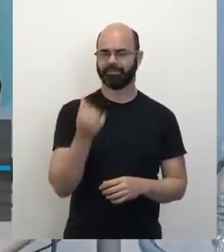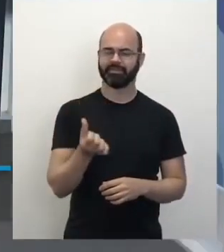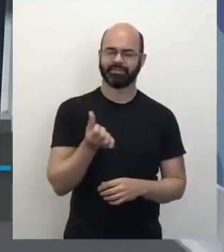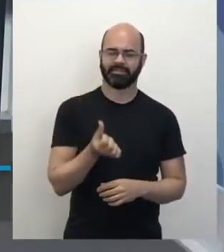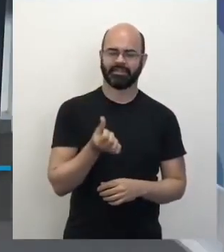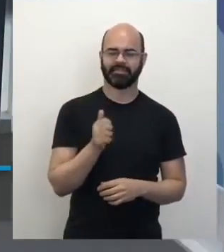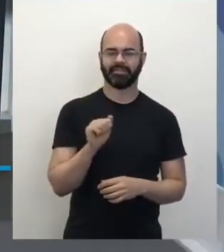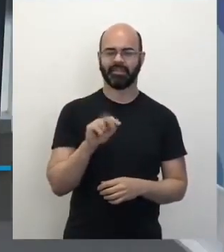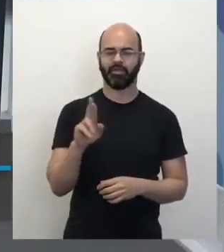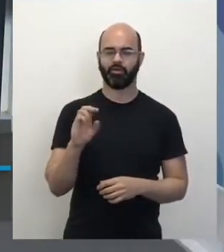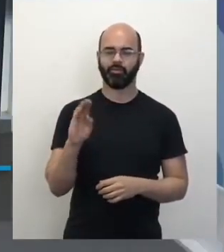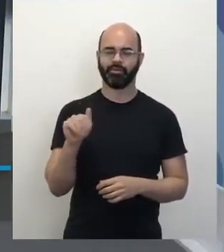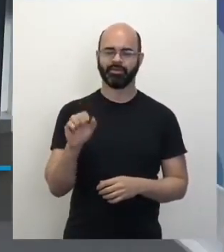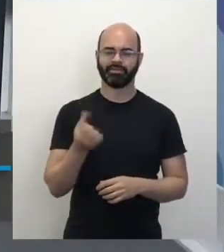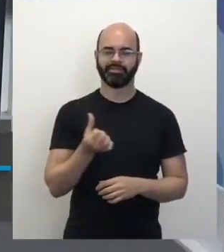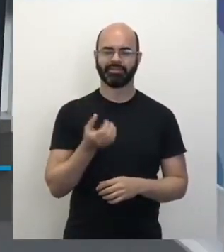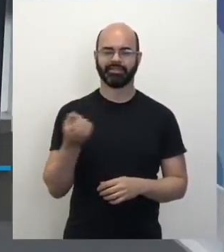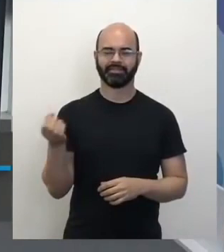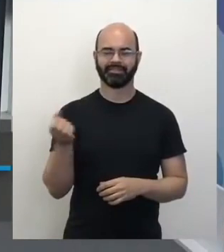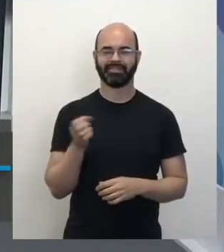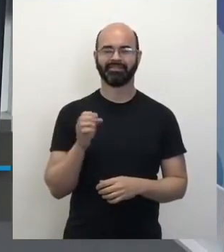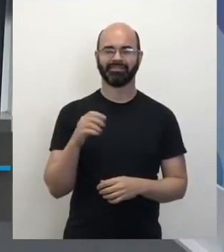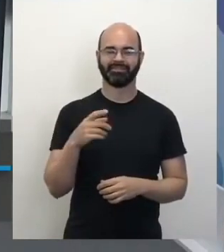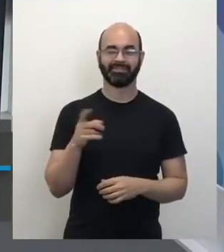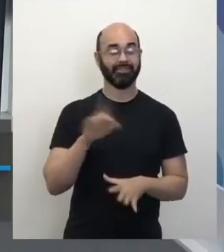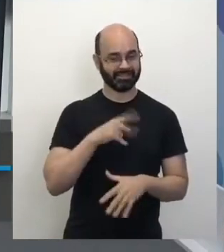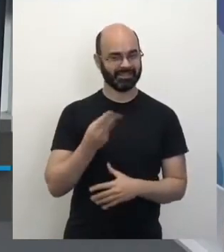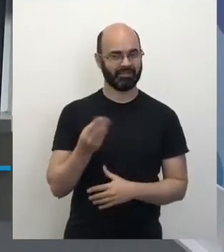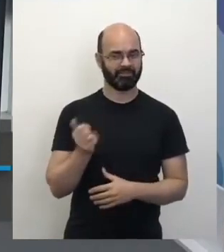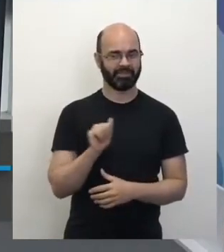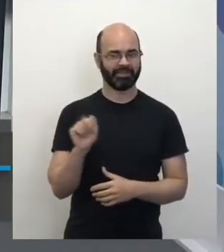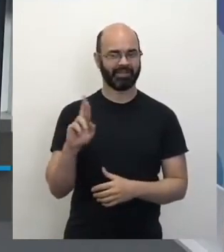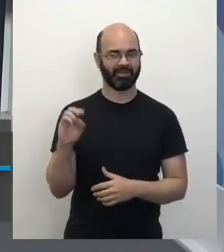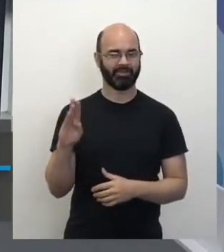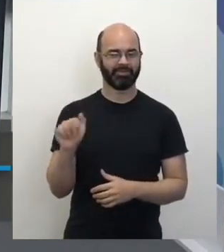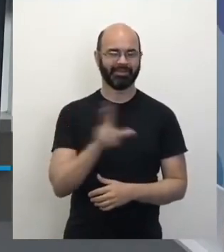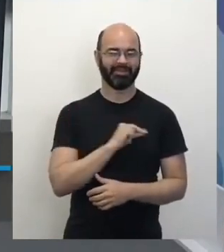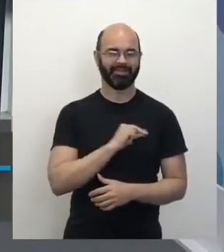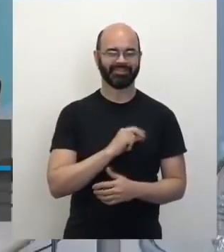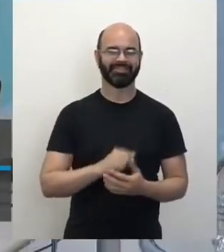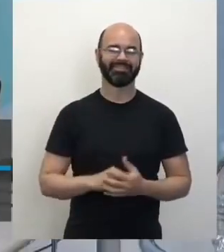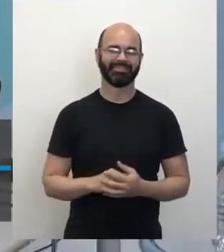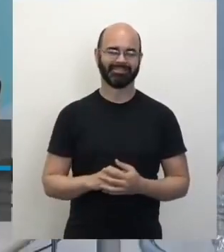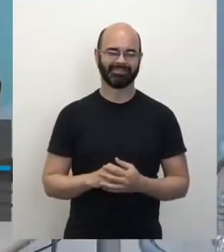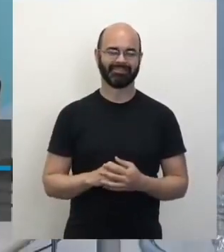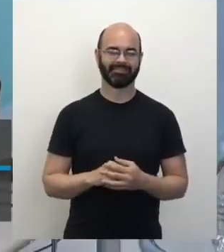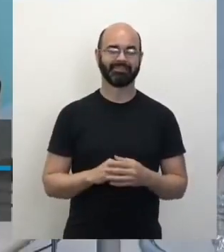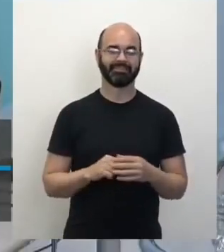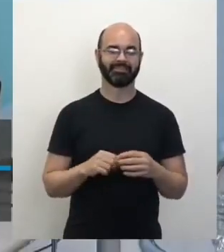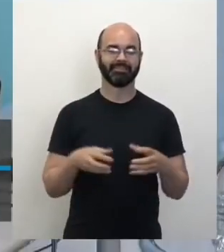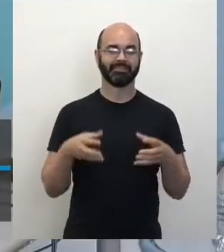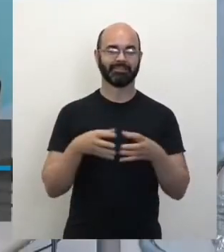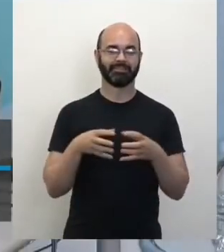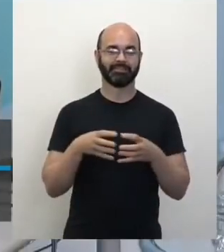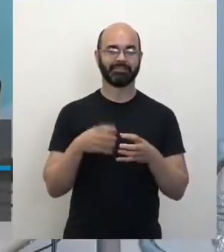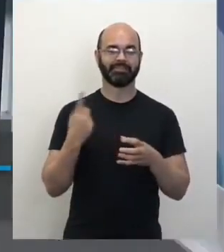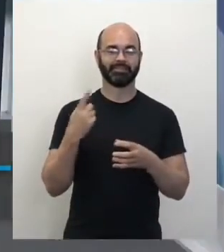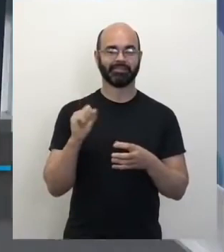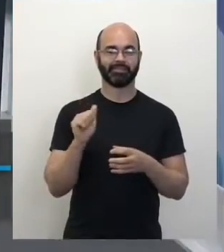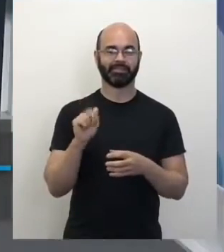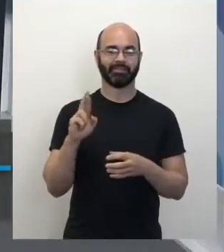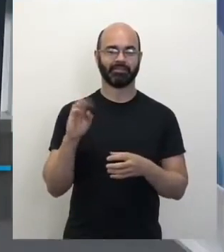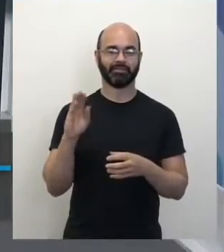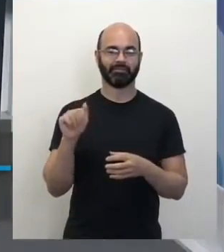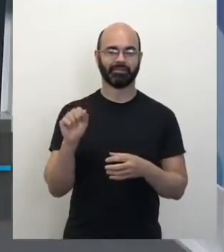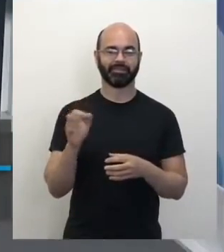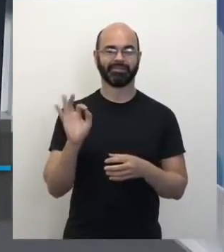gramas. Boa. Aí, bacana. É muita arroba, e né? é isso aí, muita gente participando. Todo mundo fez essa conversão das 18 arrobas para aquilo. Boa, é